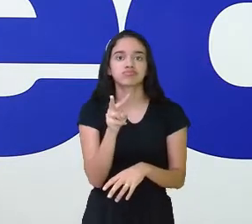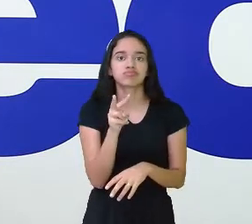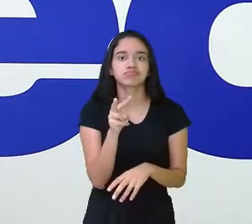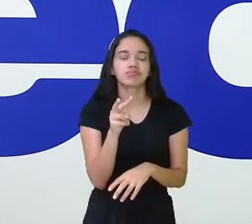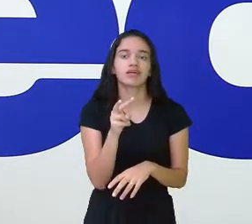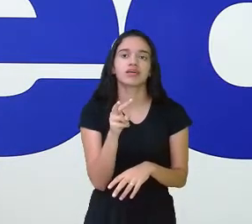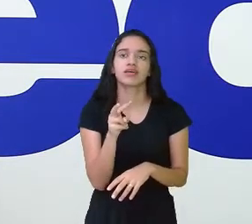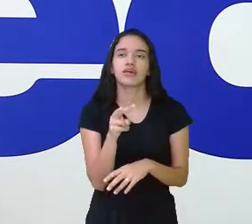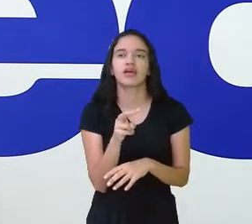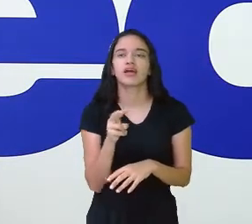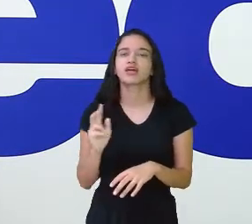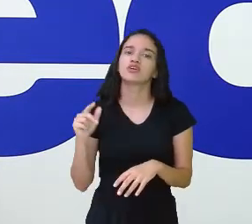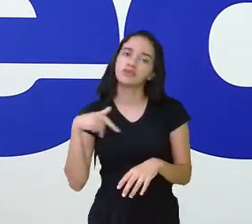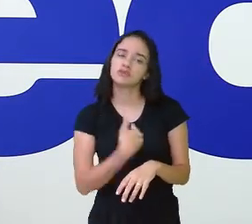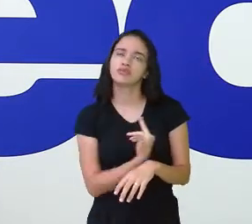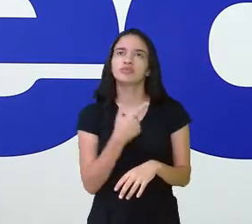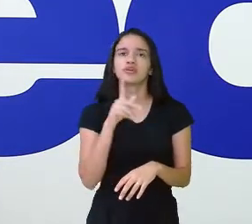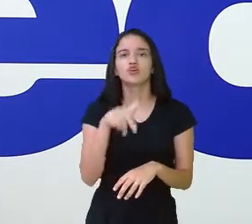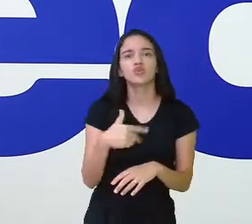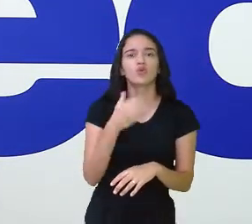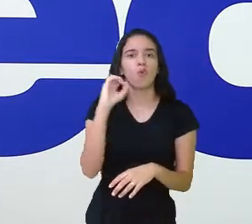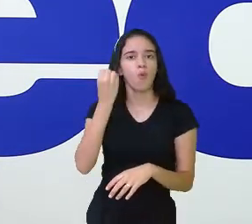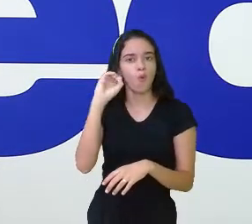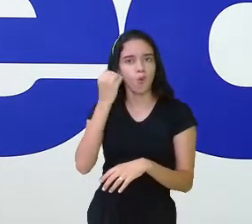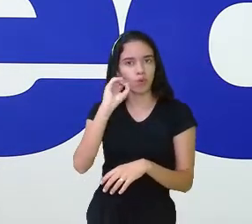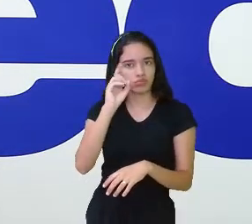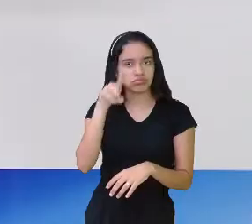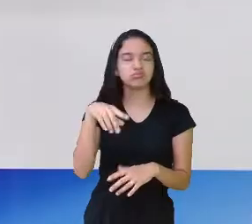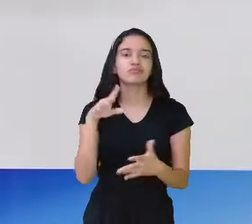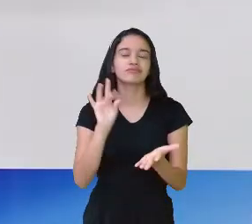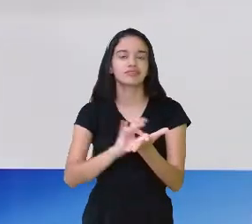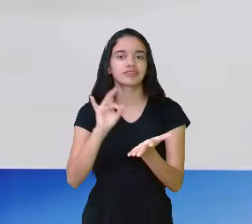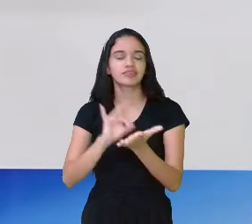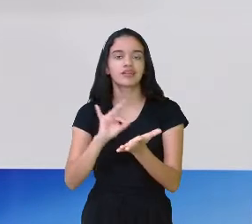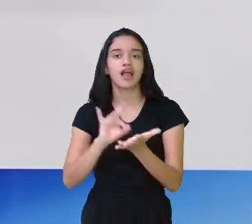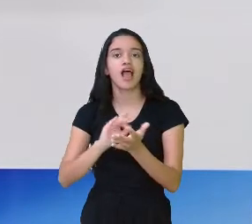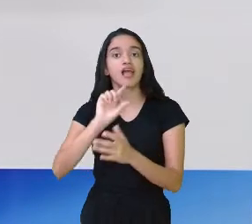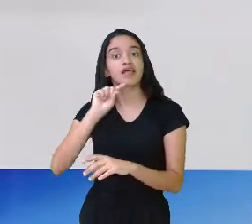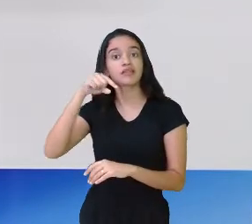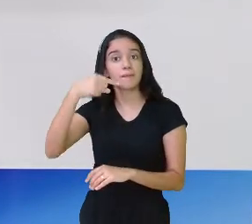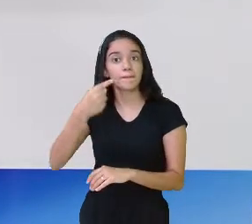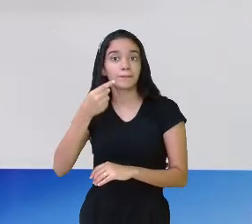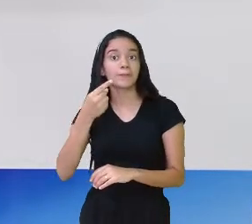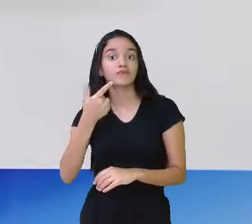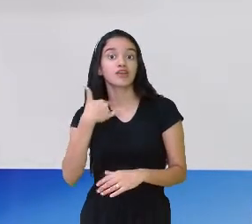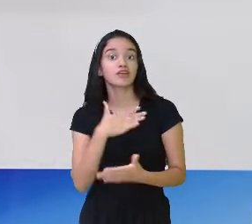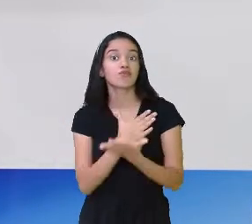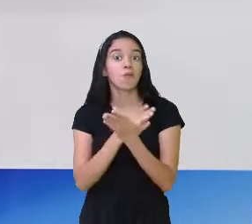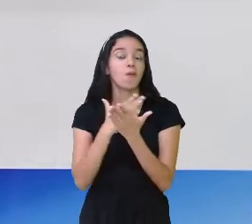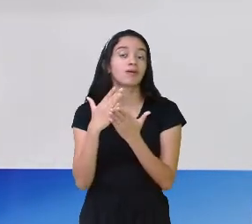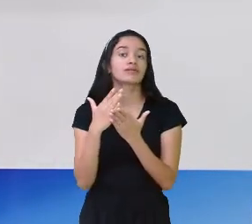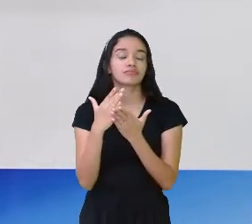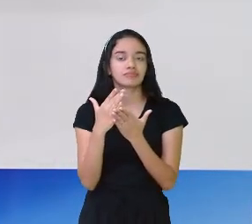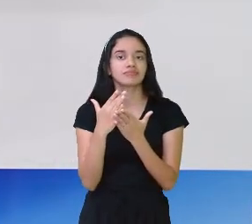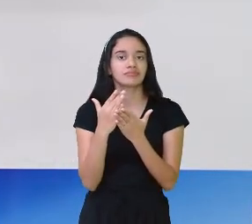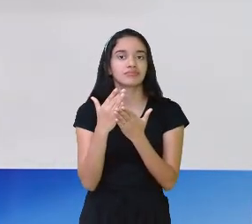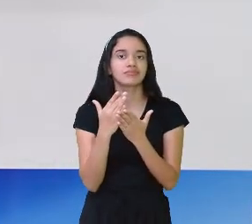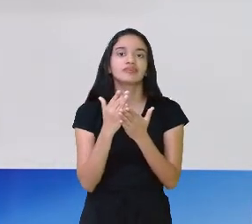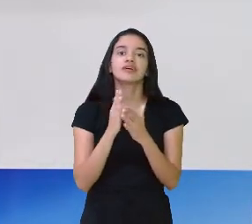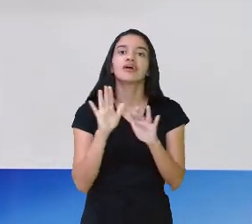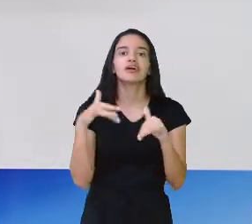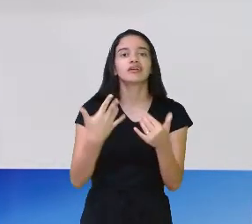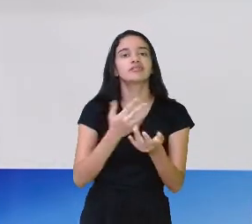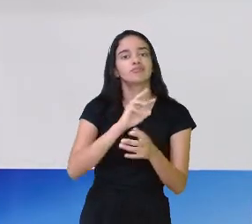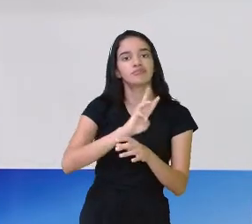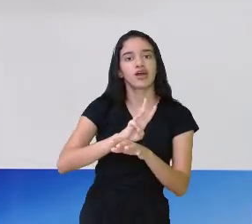Ensine. Então, vamos... A gente já está em outubro, né? Isso. Daqui a pouco vai começar a sair, né, o site